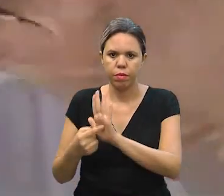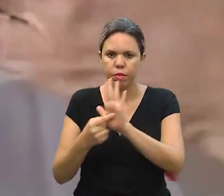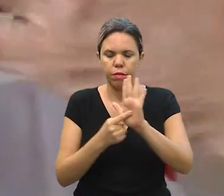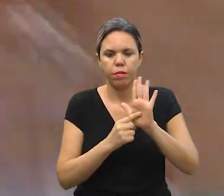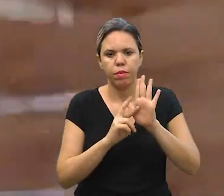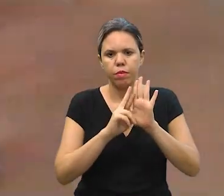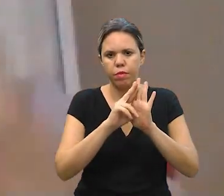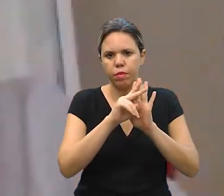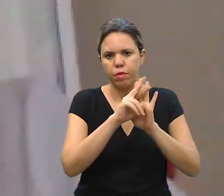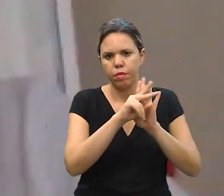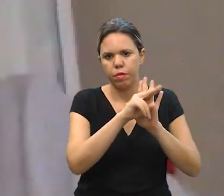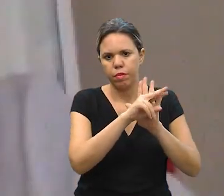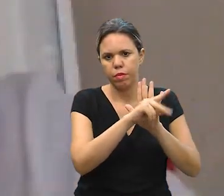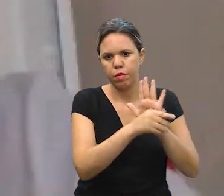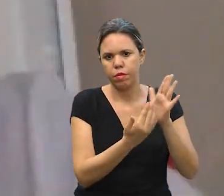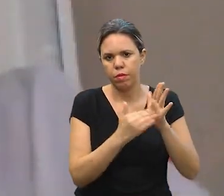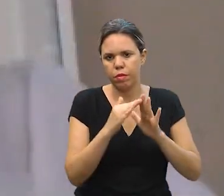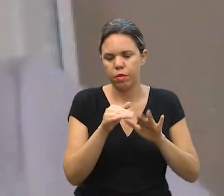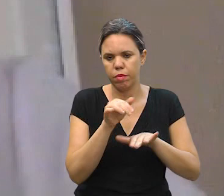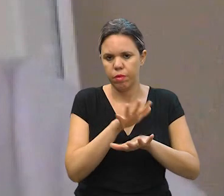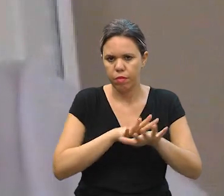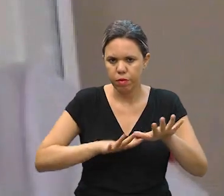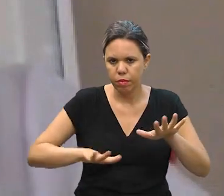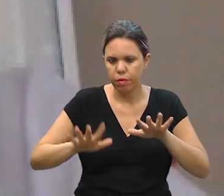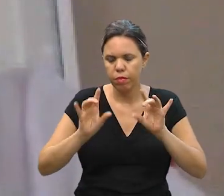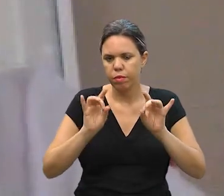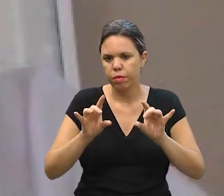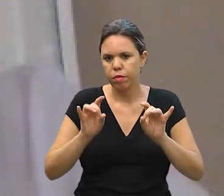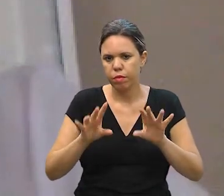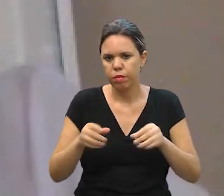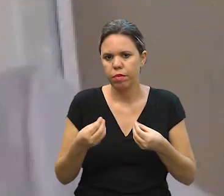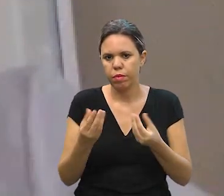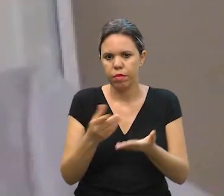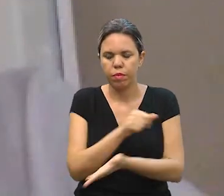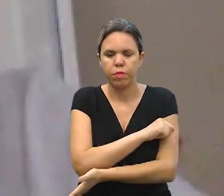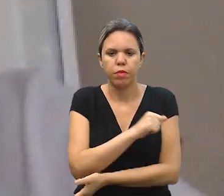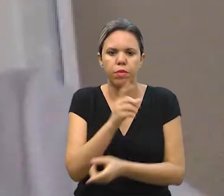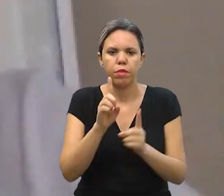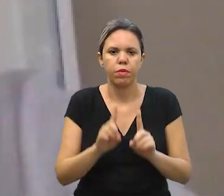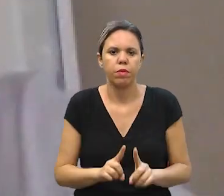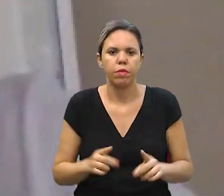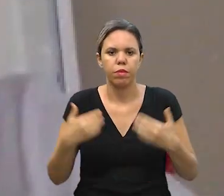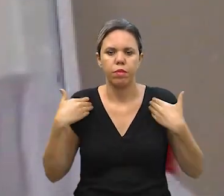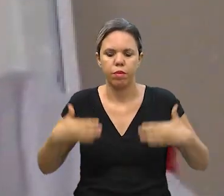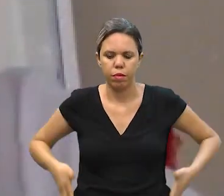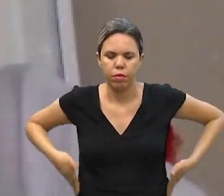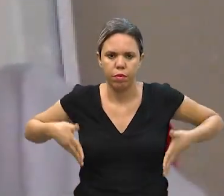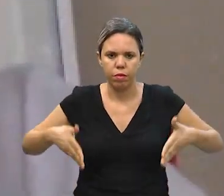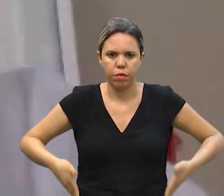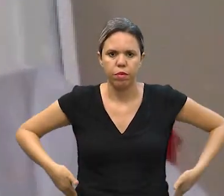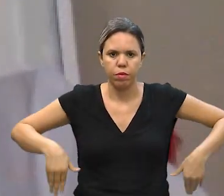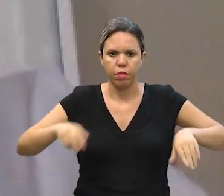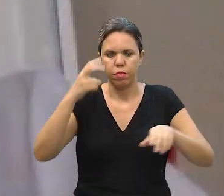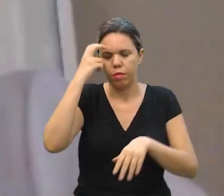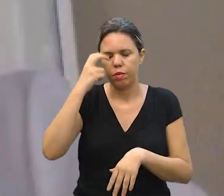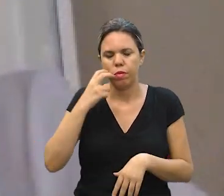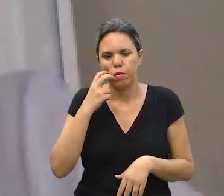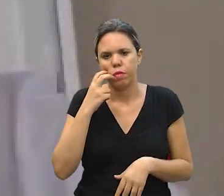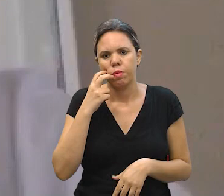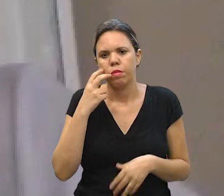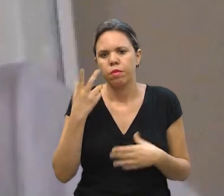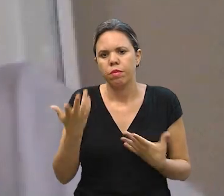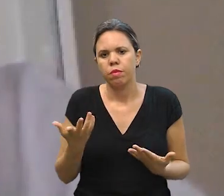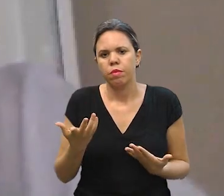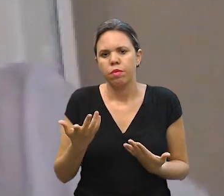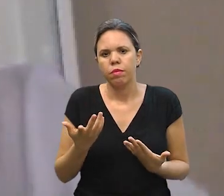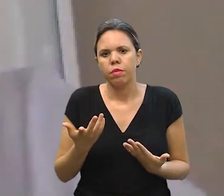Apresentaram vários tipos de escolas especiais para alunos com deficiência física, com deficiência